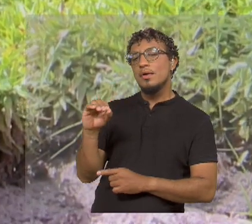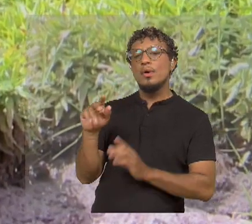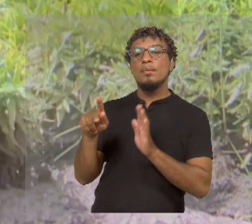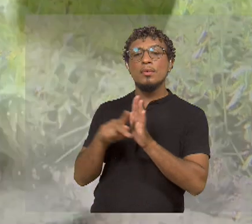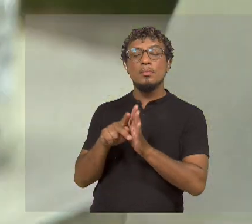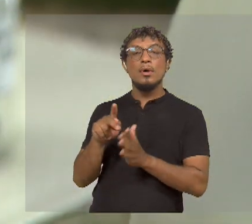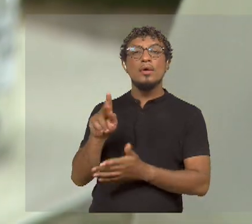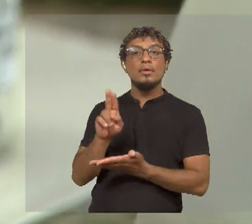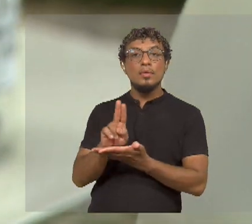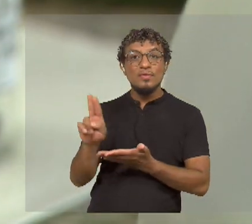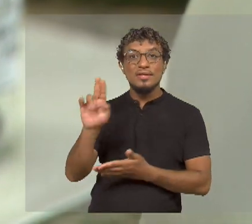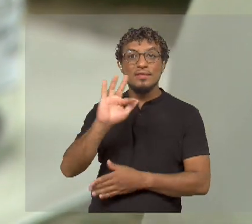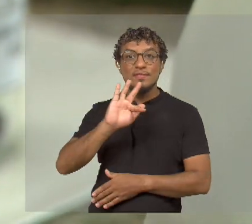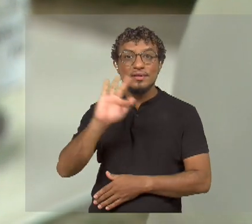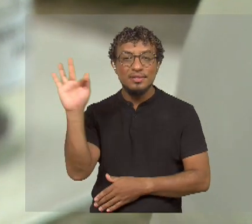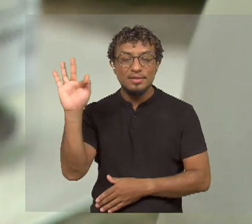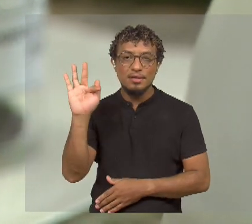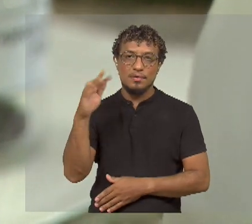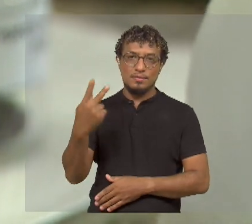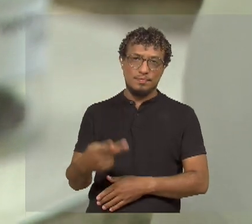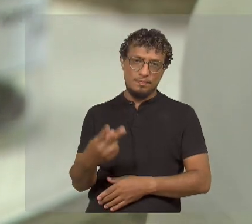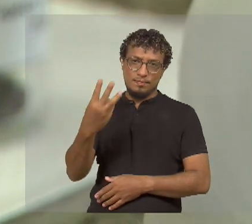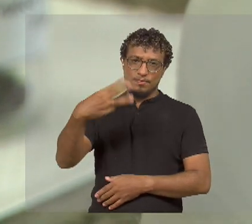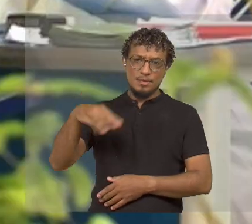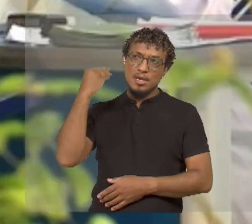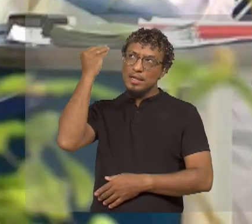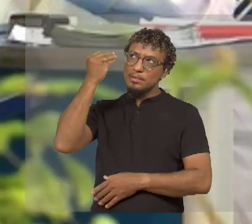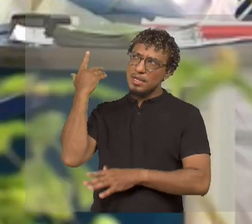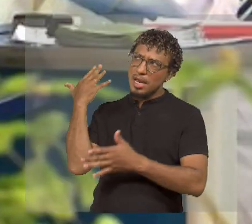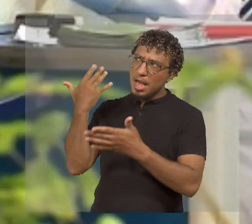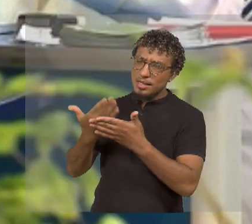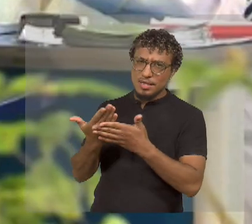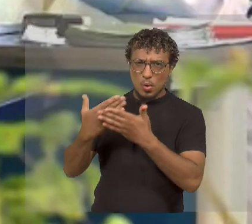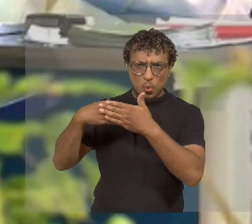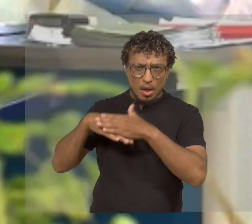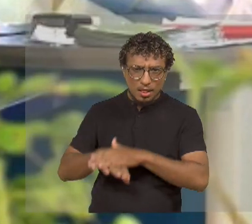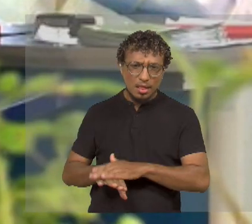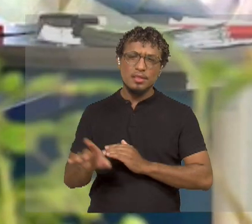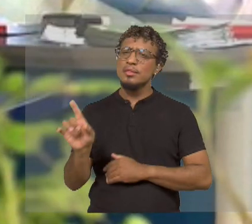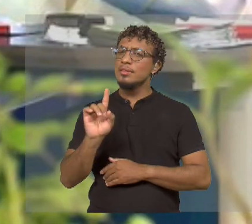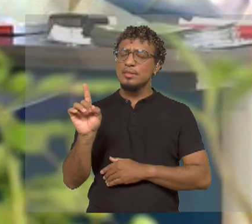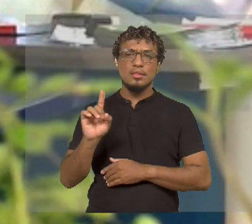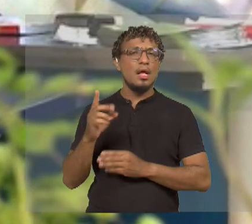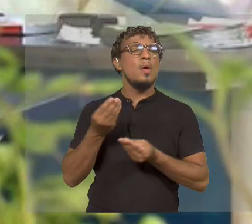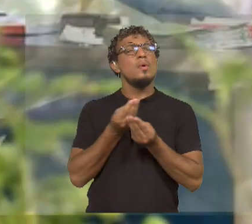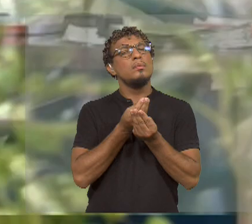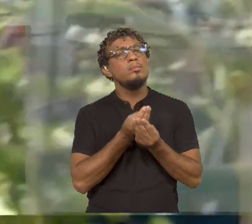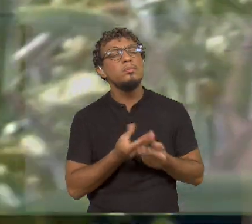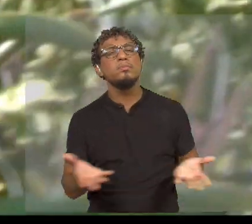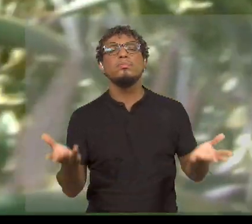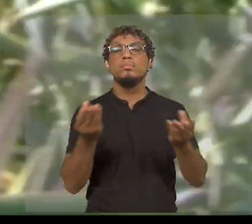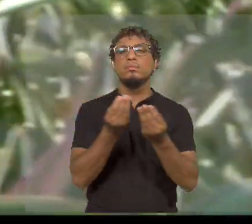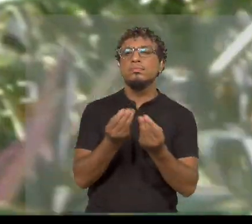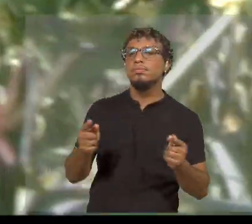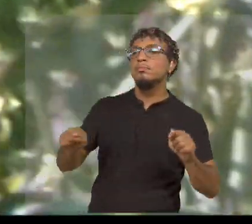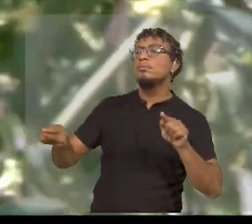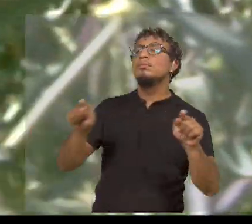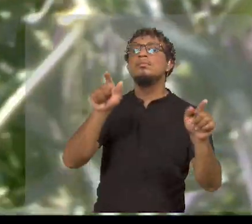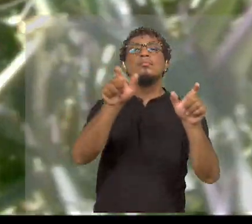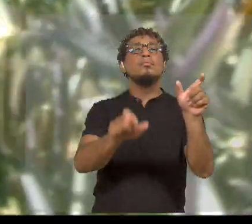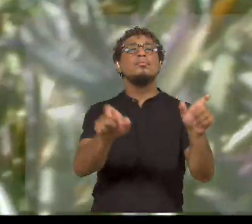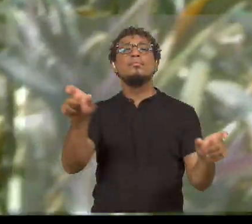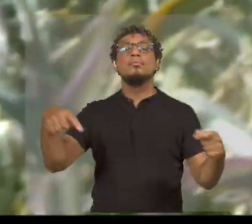Universidade Federal do Maranhão. Tanta experiência que não ficou guardada. Pelo contrário, foi compartilhada com quem mais